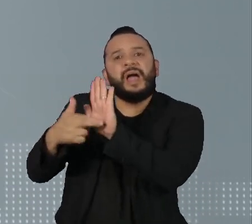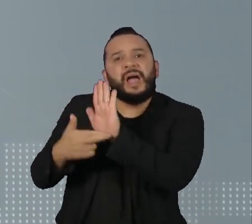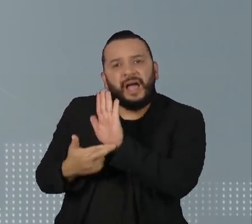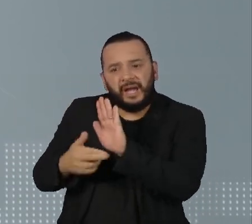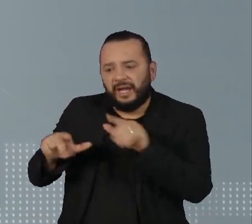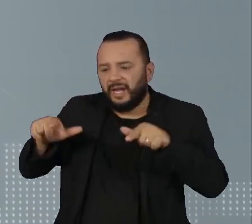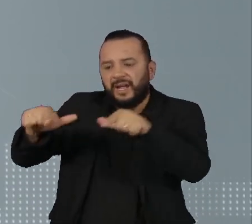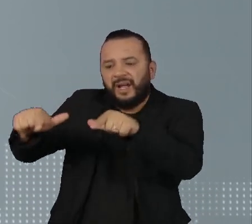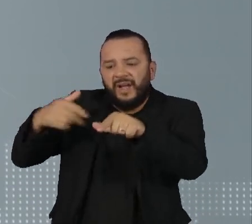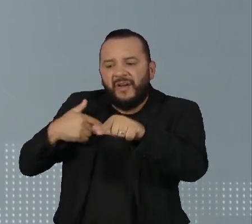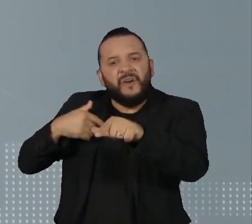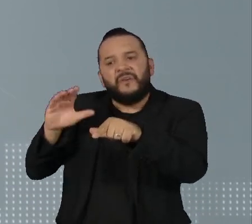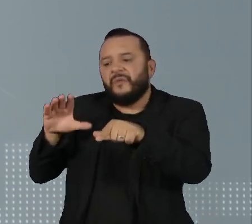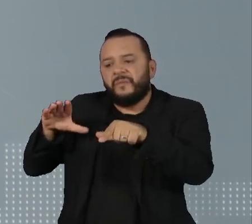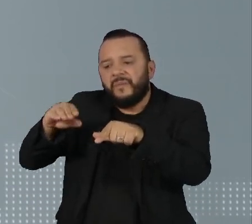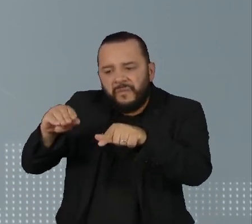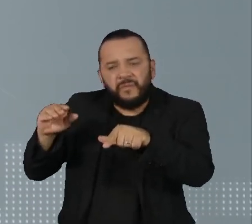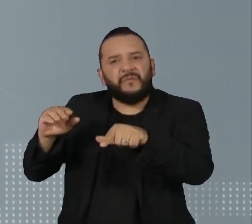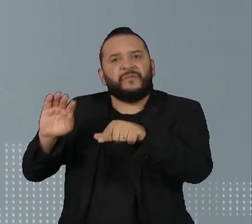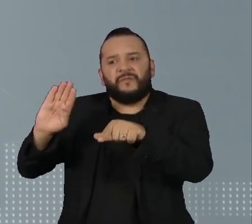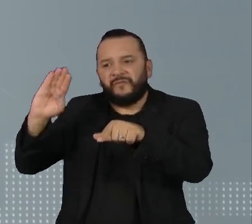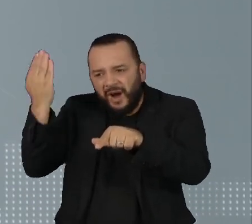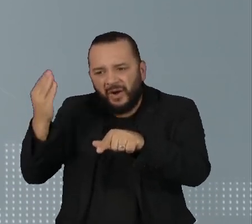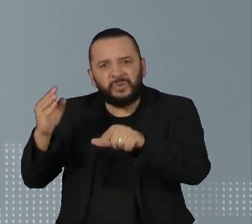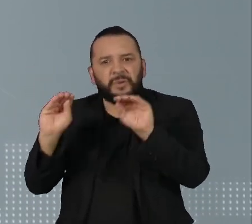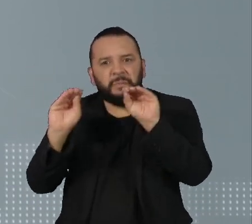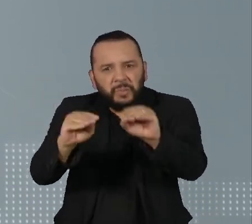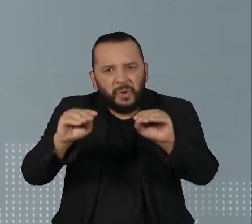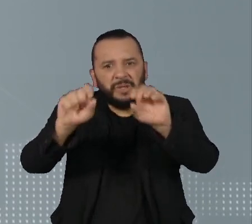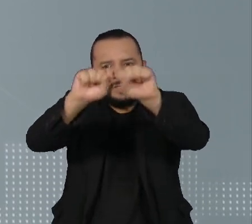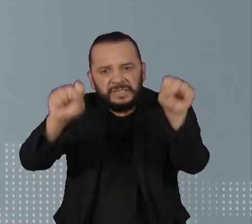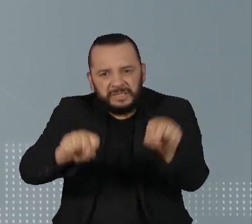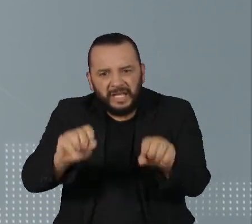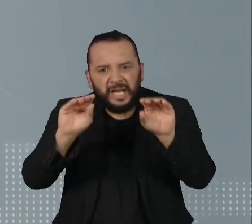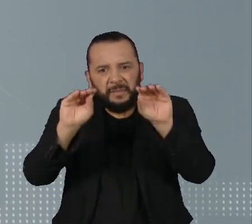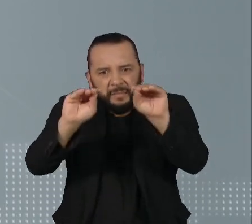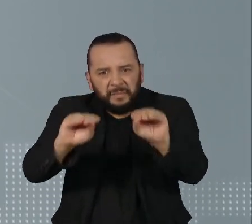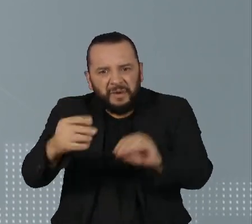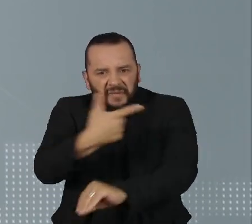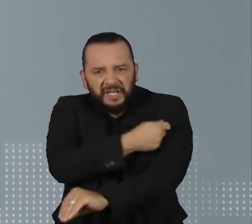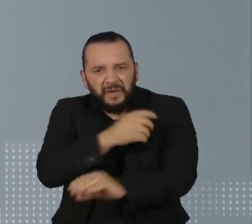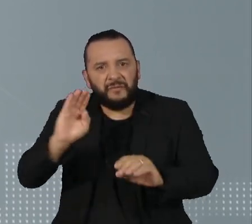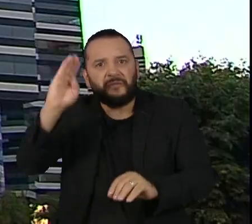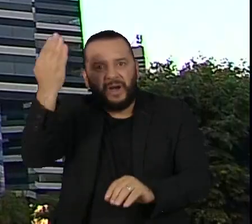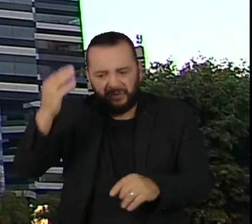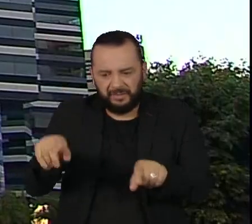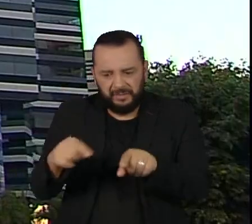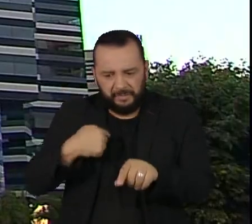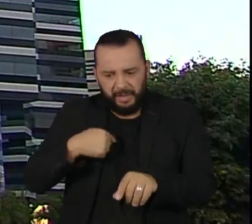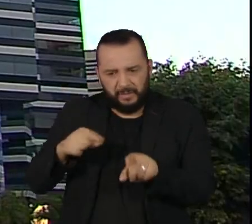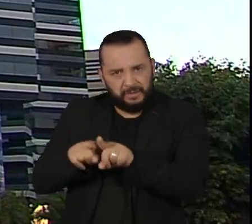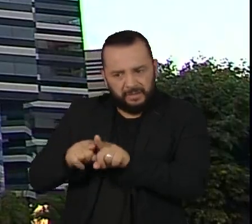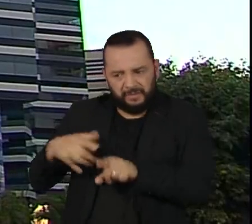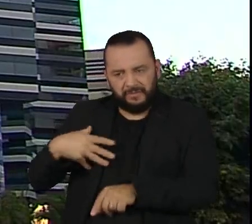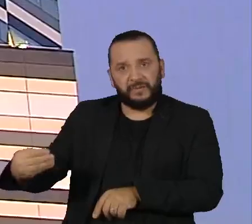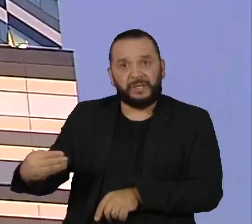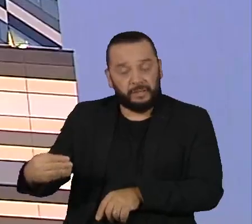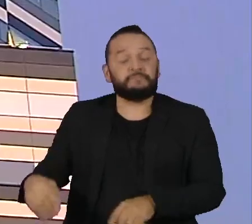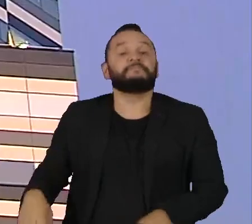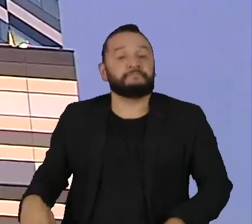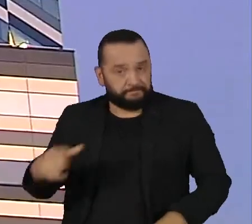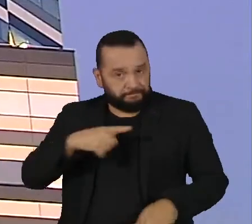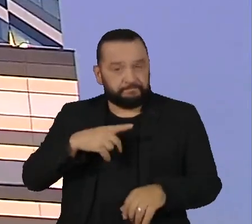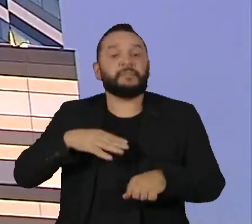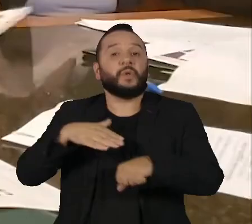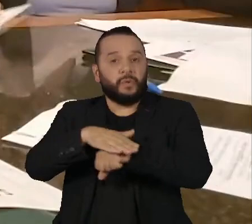eventual falsificação inserção adulteração no seu cartão de vacinação bem como de sua filha conversas obtidas pela